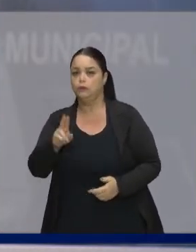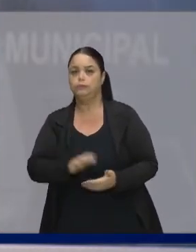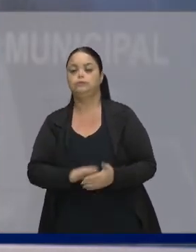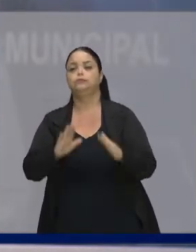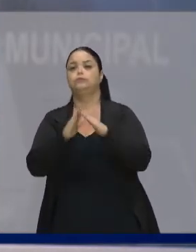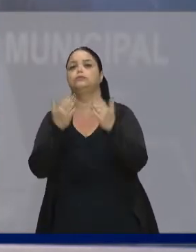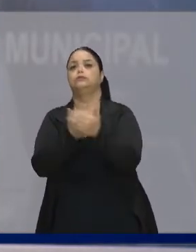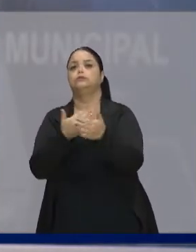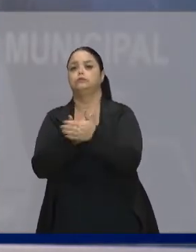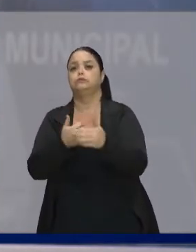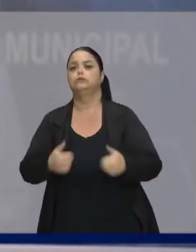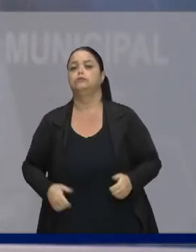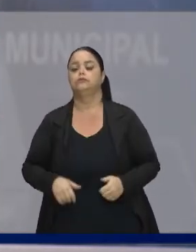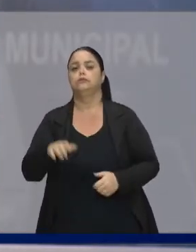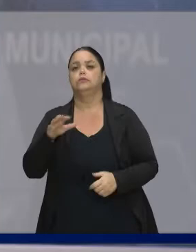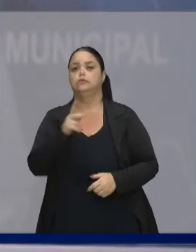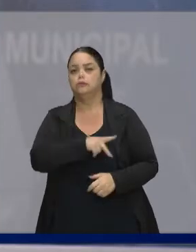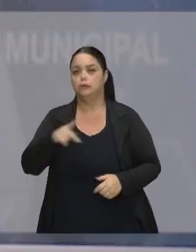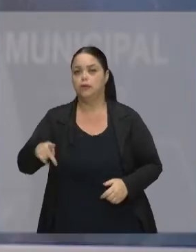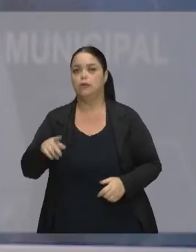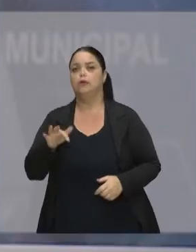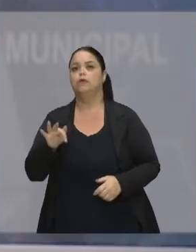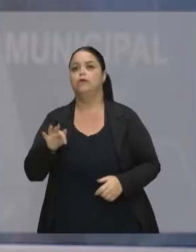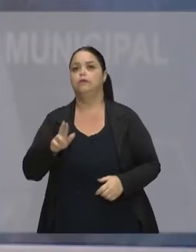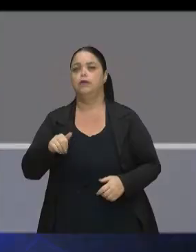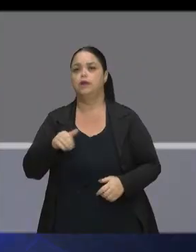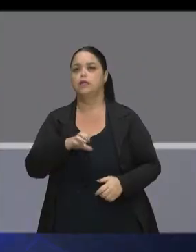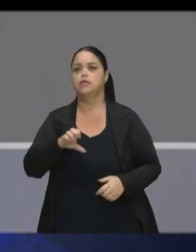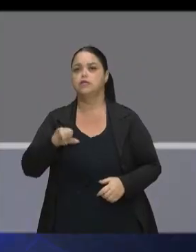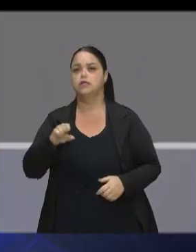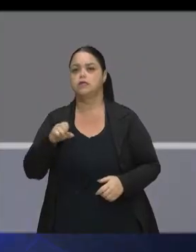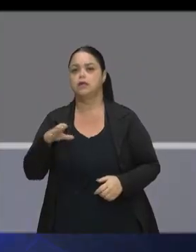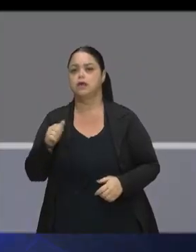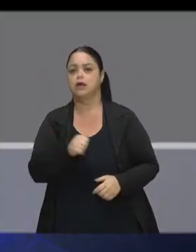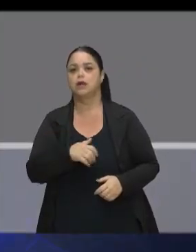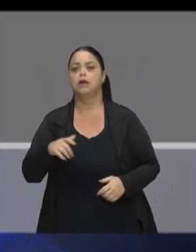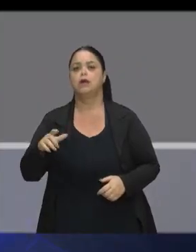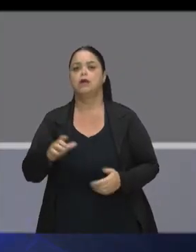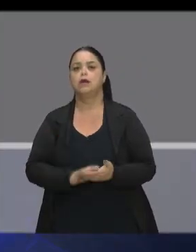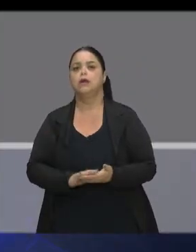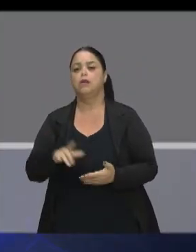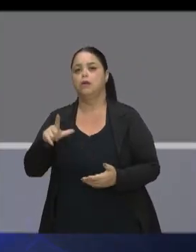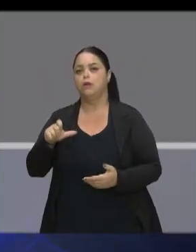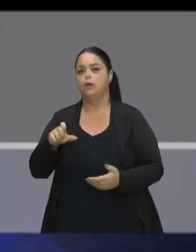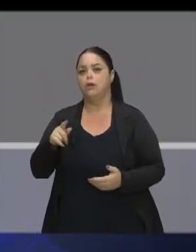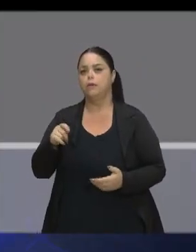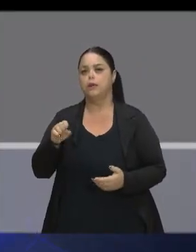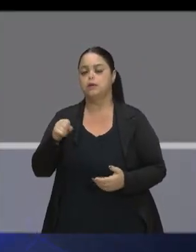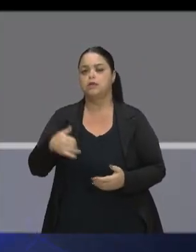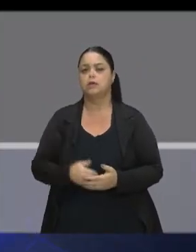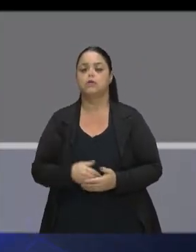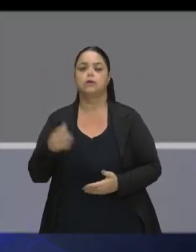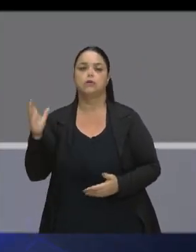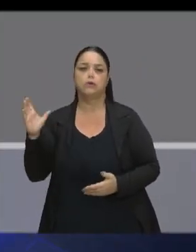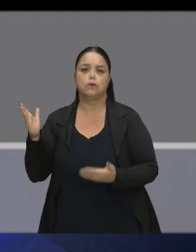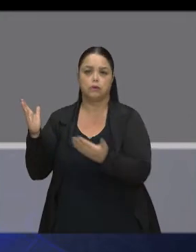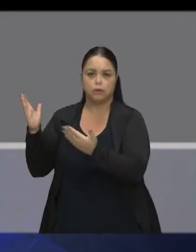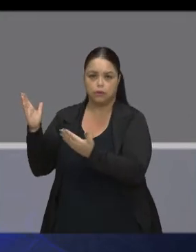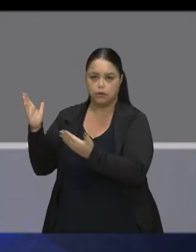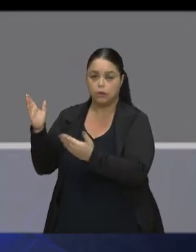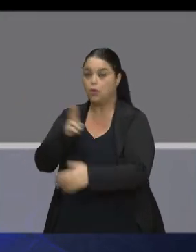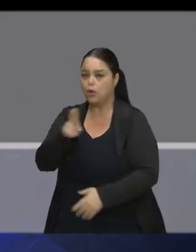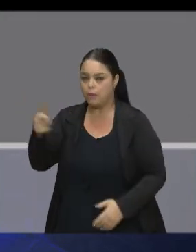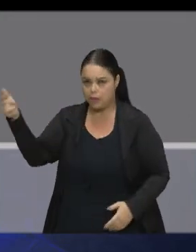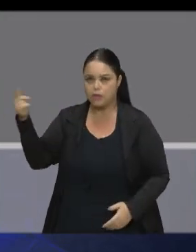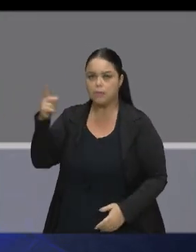escola da professora Francisca Paula de Jesus Nogueira Lopes. Aqui está a foto, mas eu quero, antes